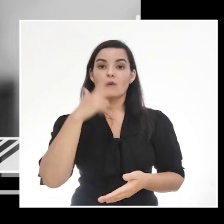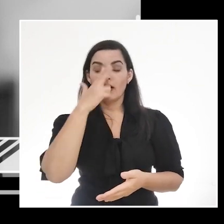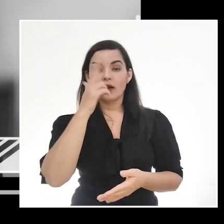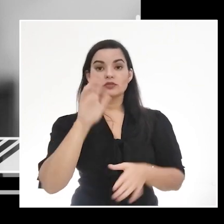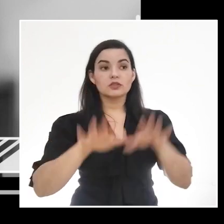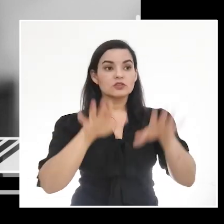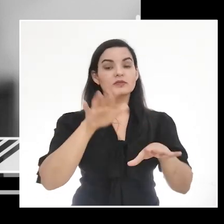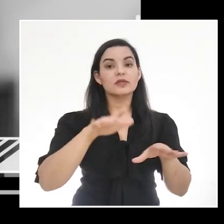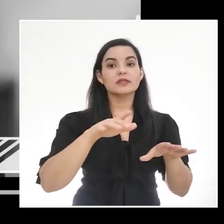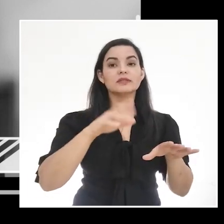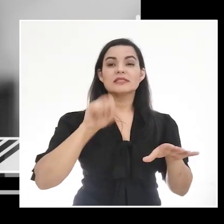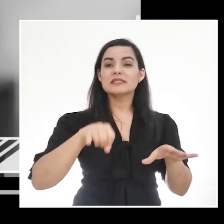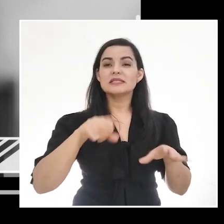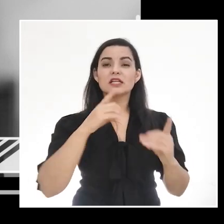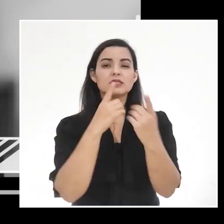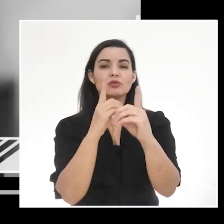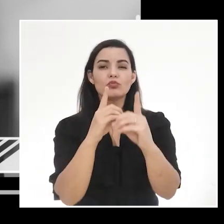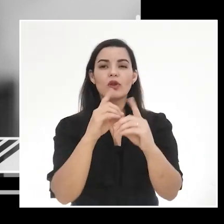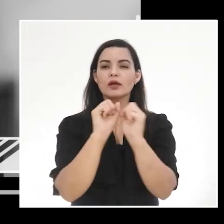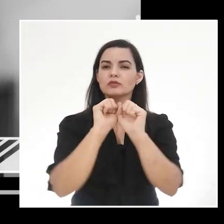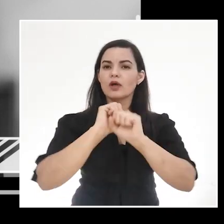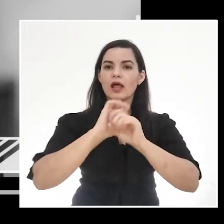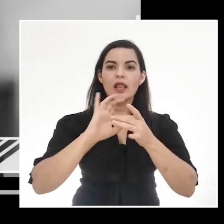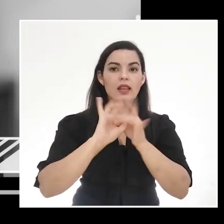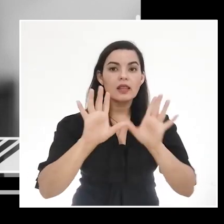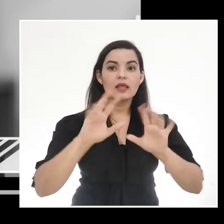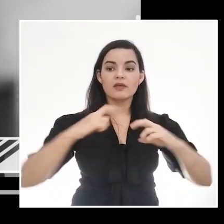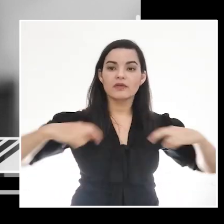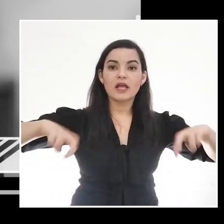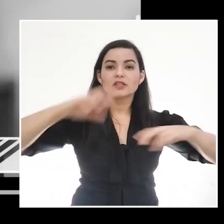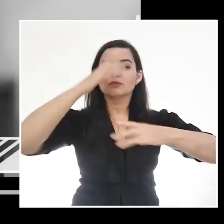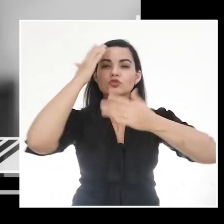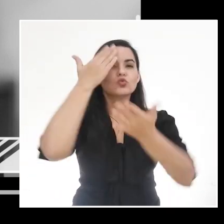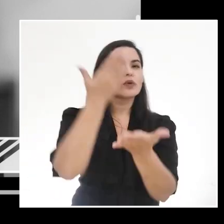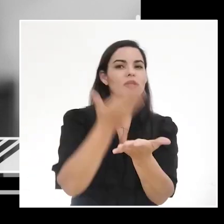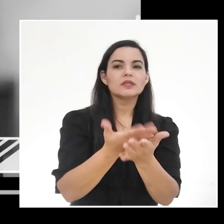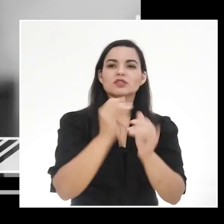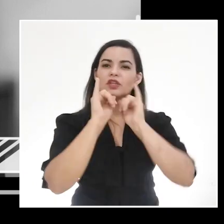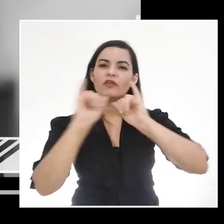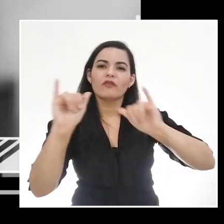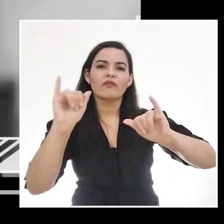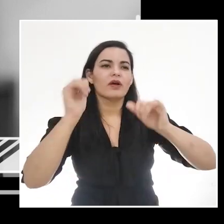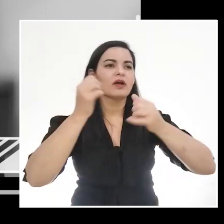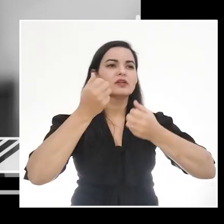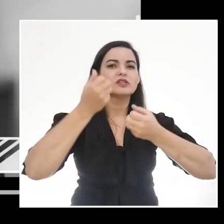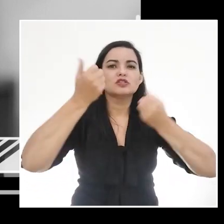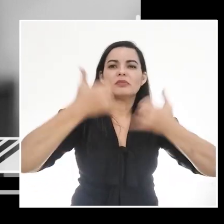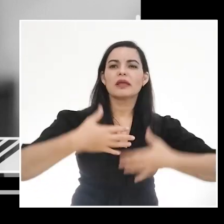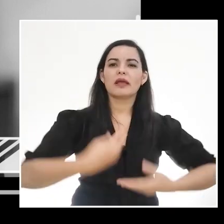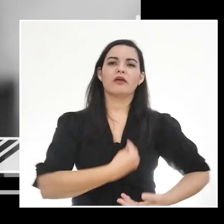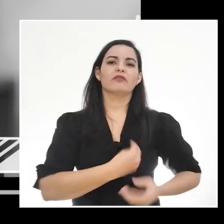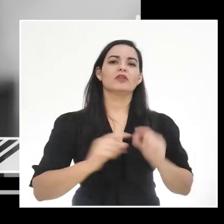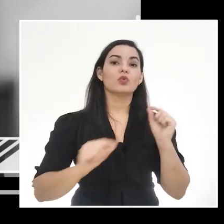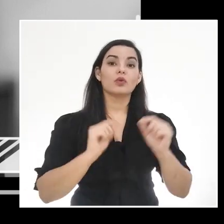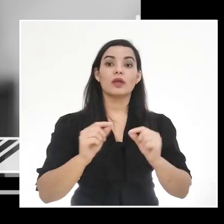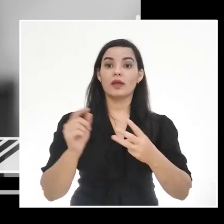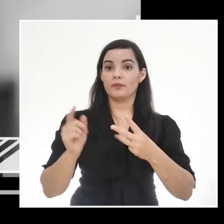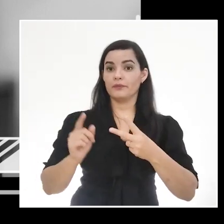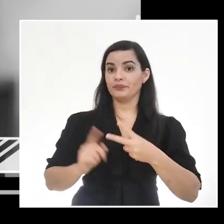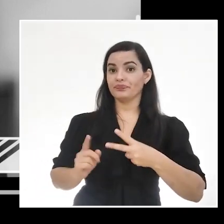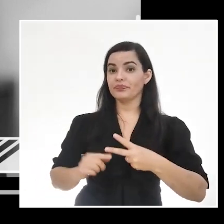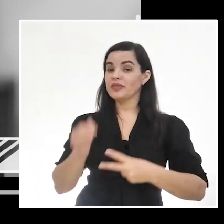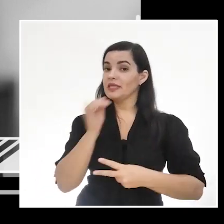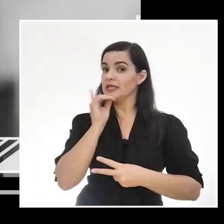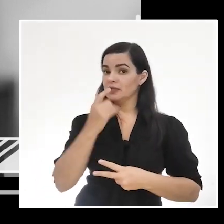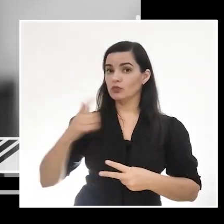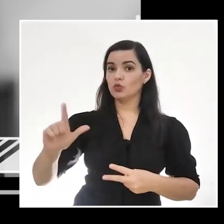não tem o discipulado, as pessoas não têm um ambiente que elas possam ter confiança para abrir sobre as suas lutas.